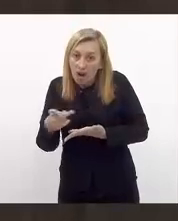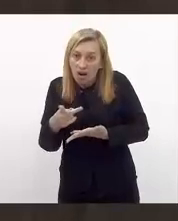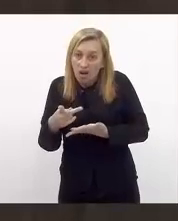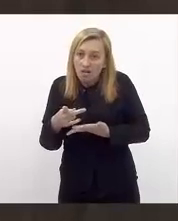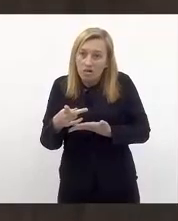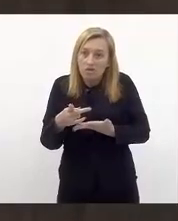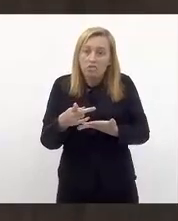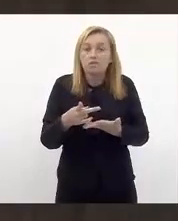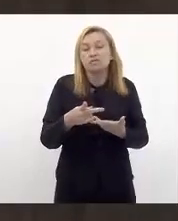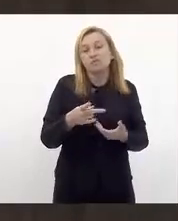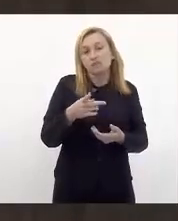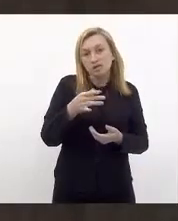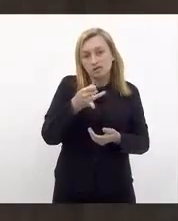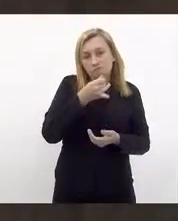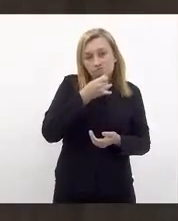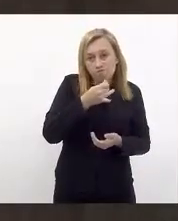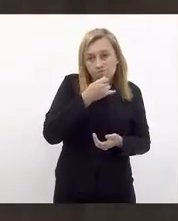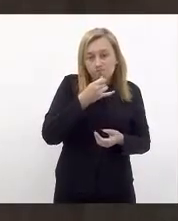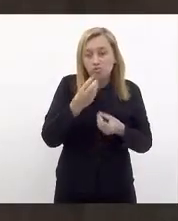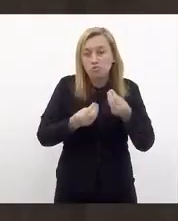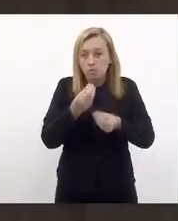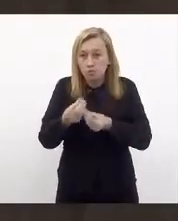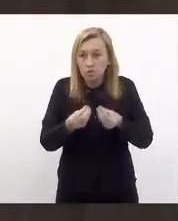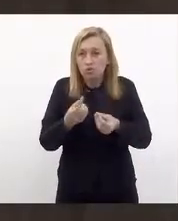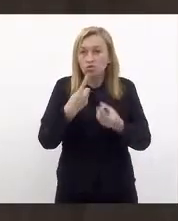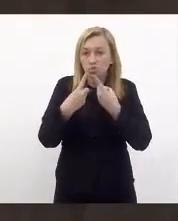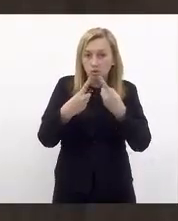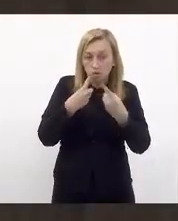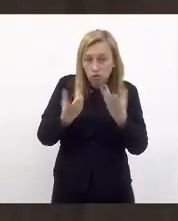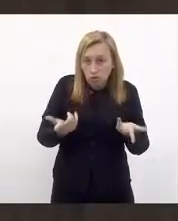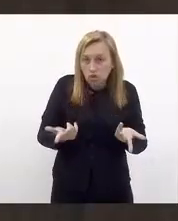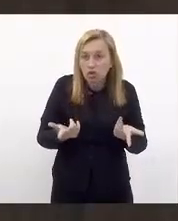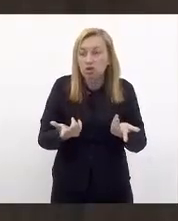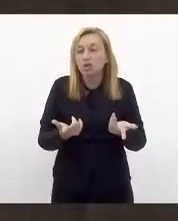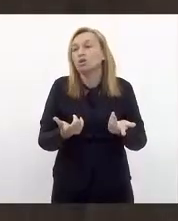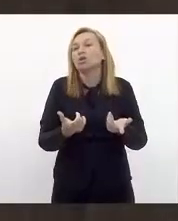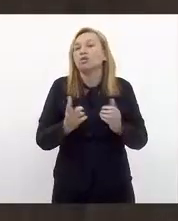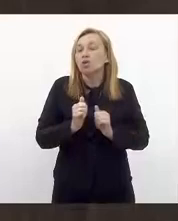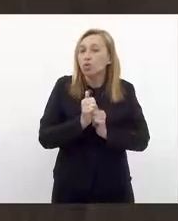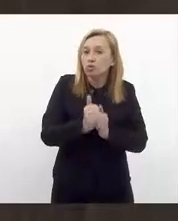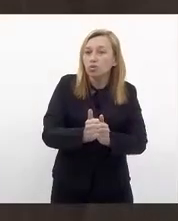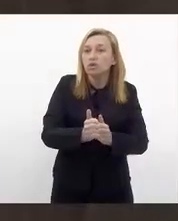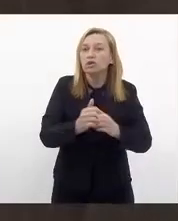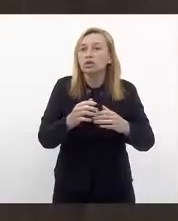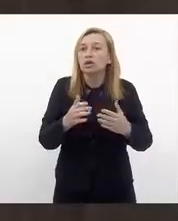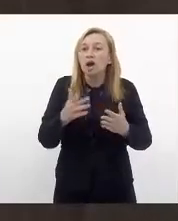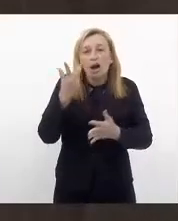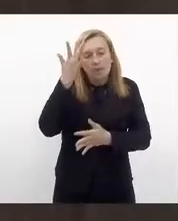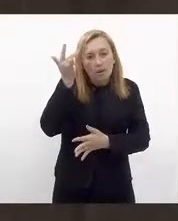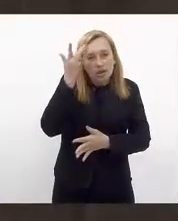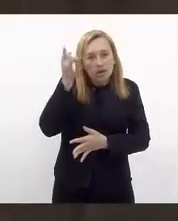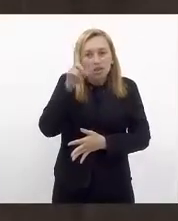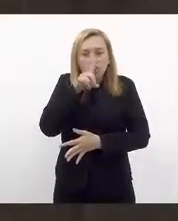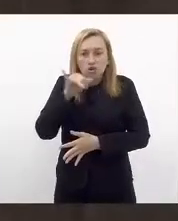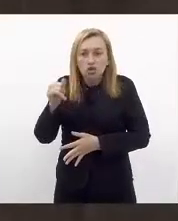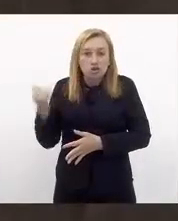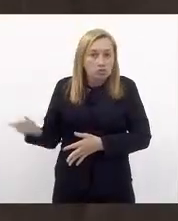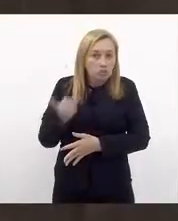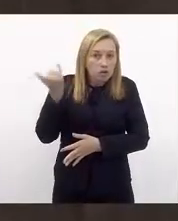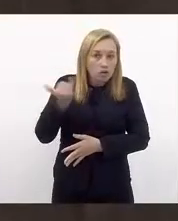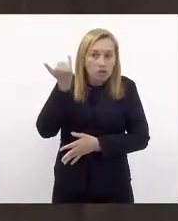aqui é o nosso repúdio a forma como está sendo a forma como foi conduzida e amanhã um dia importante